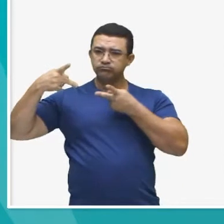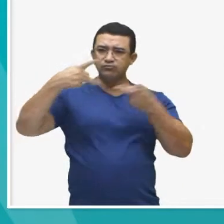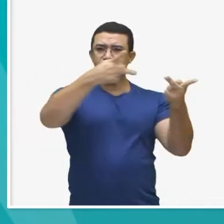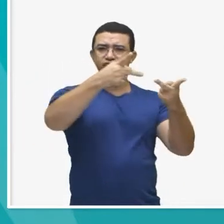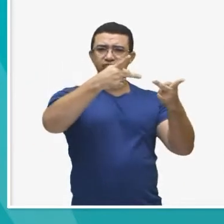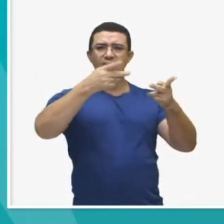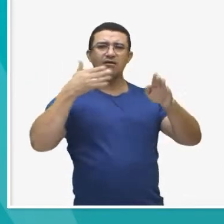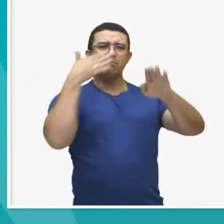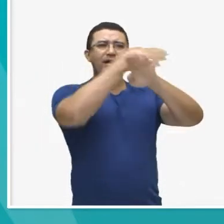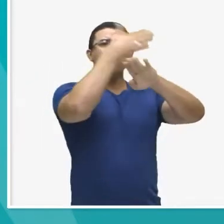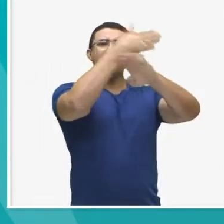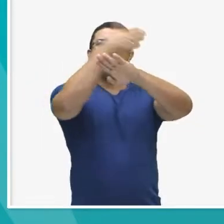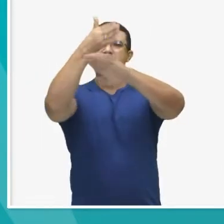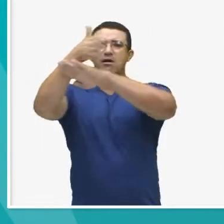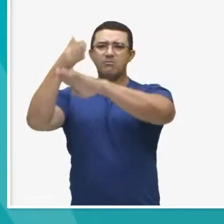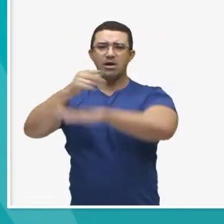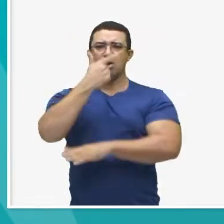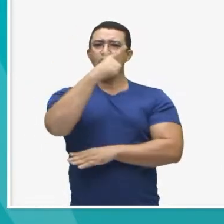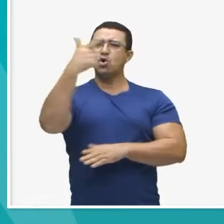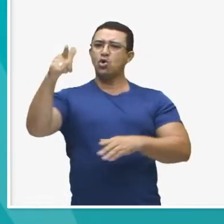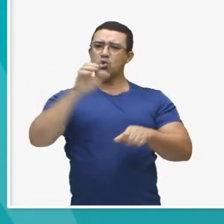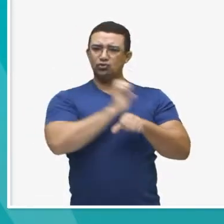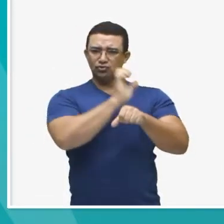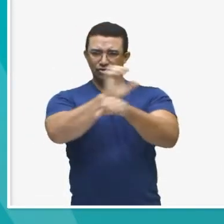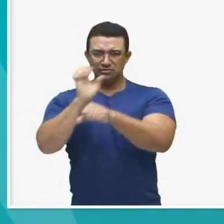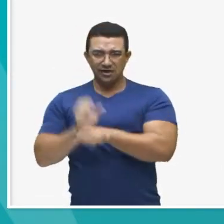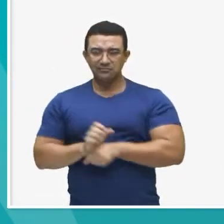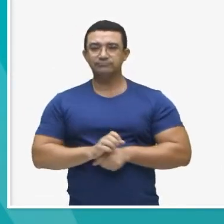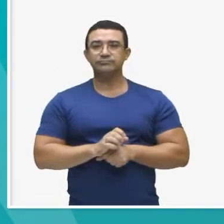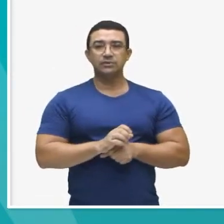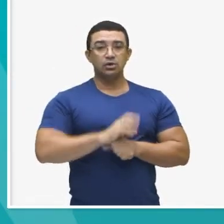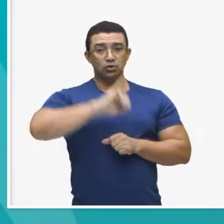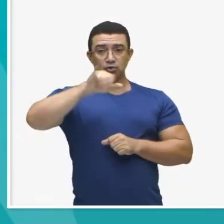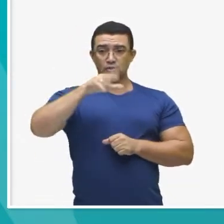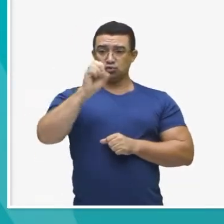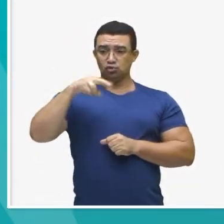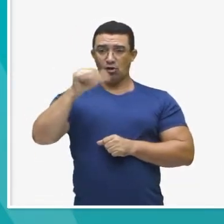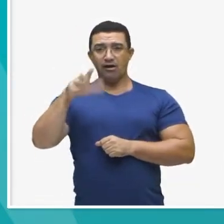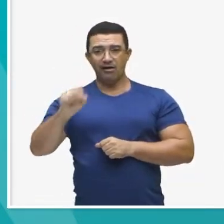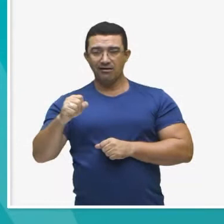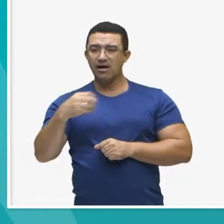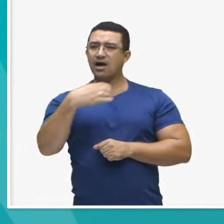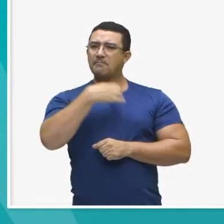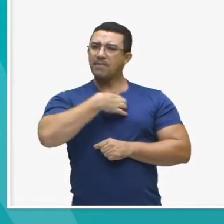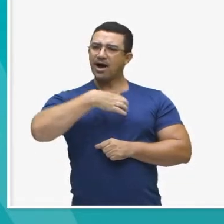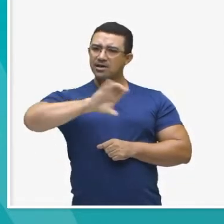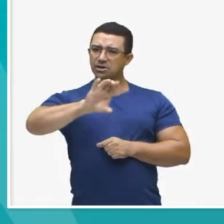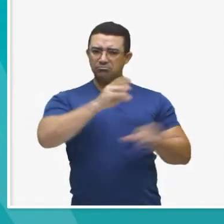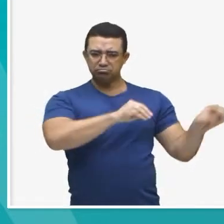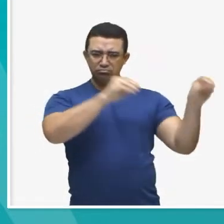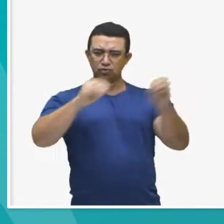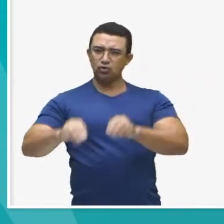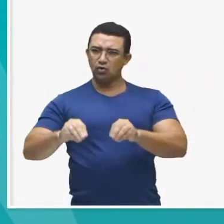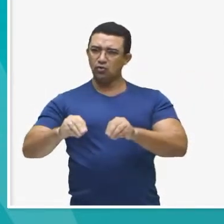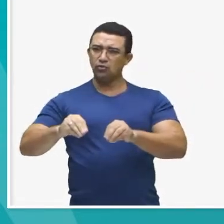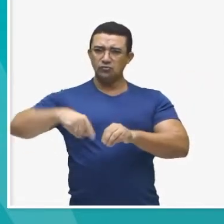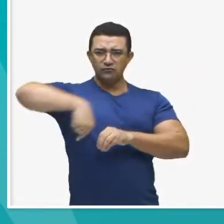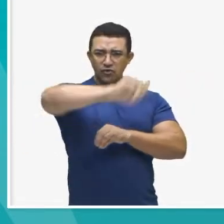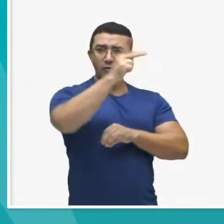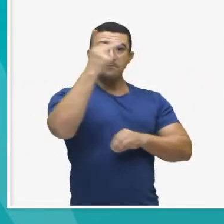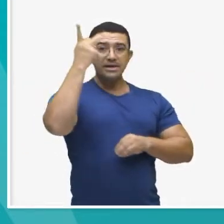deixou o interior baiano em busca de emprego e passou 20 anos em São Paulo. Trabalhou no comércio e